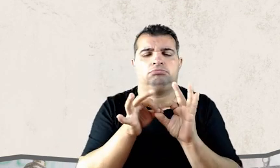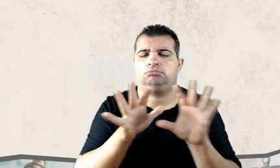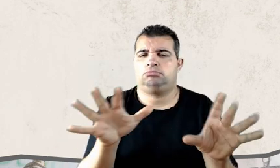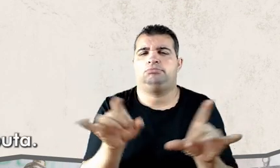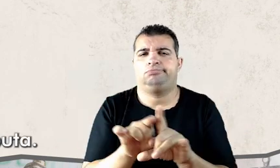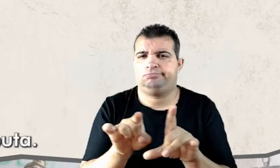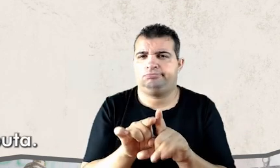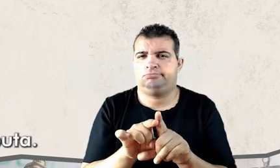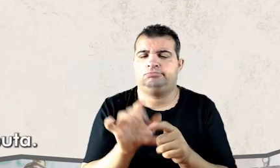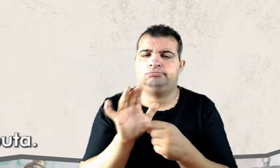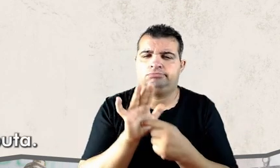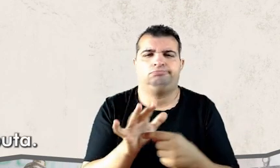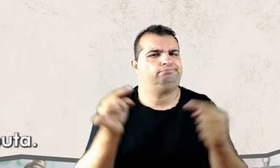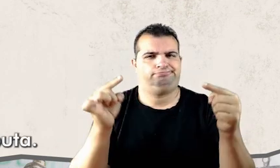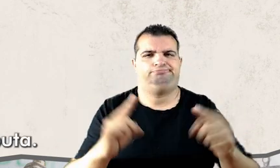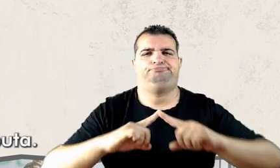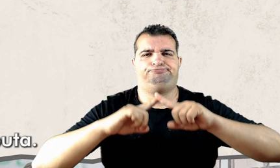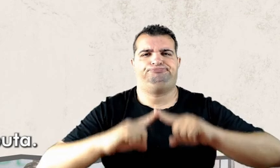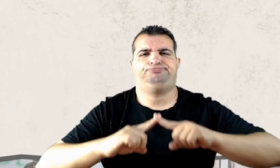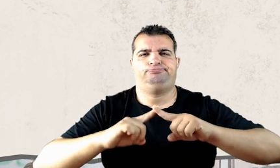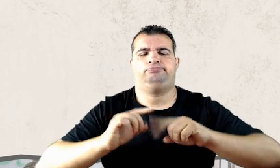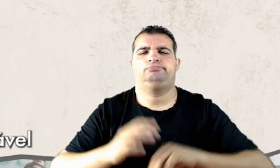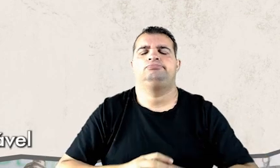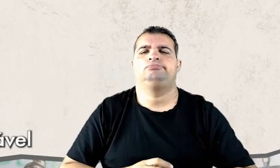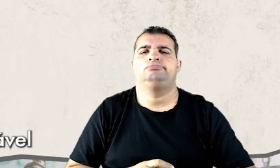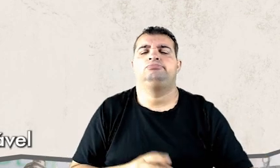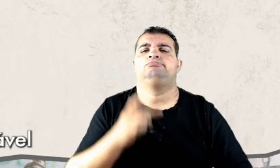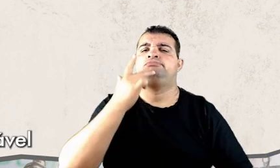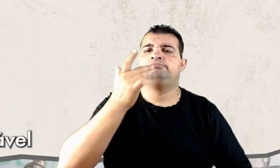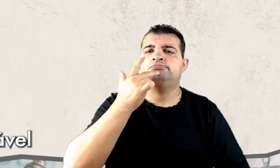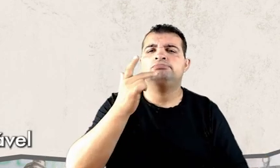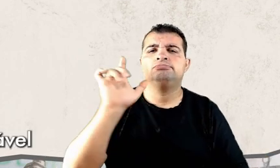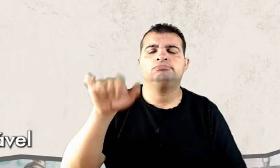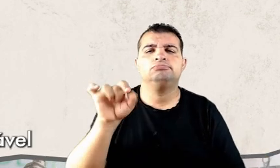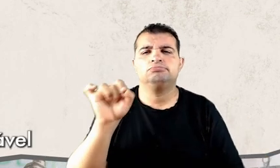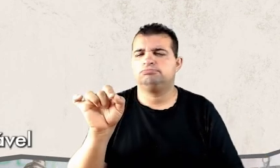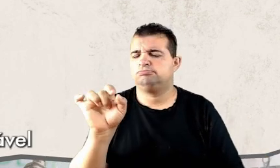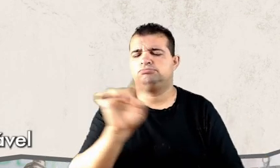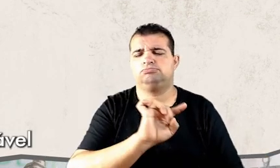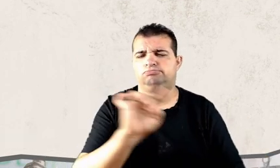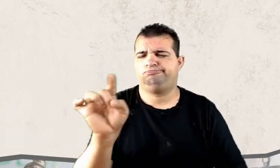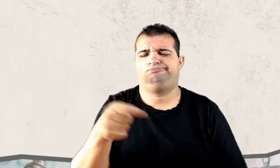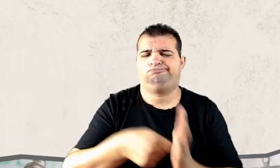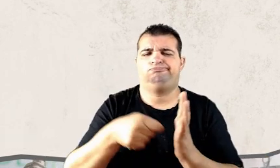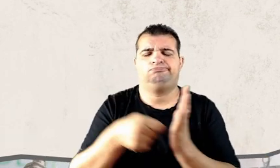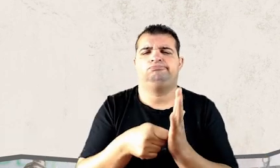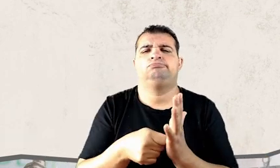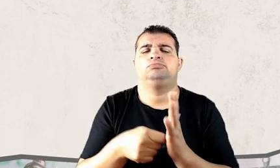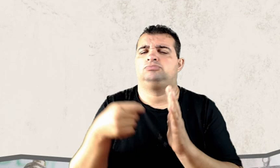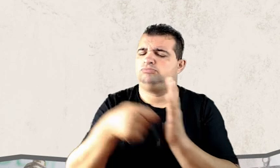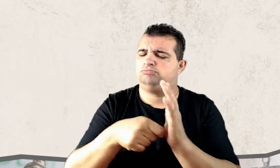pela liberdade mostram o acirramento da disputa. Reafirma seus propósitos inabaláveis